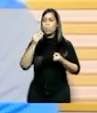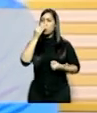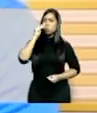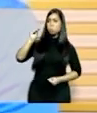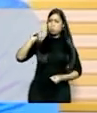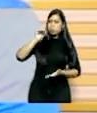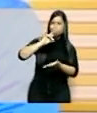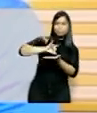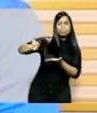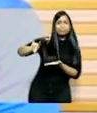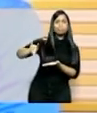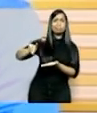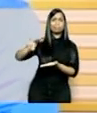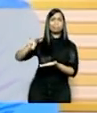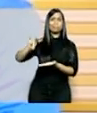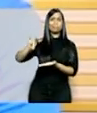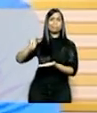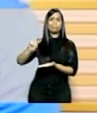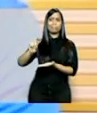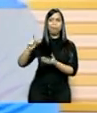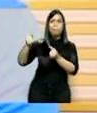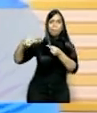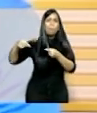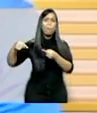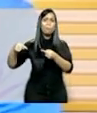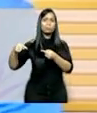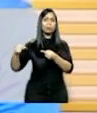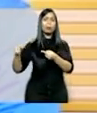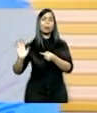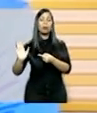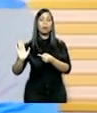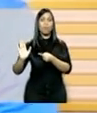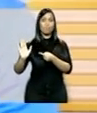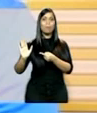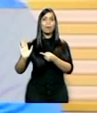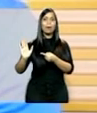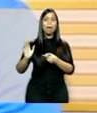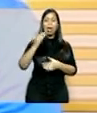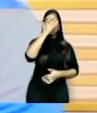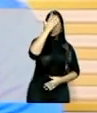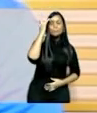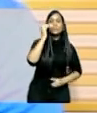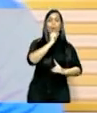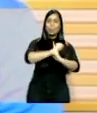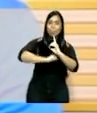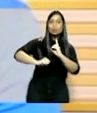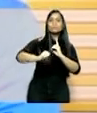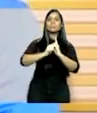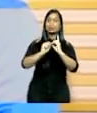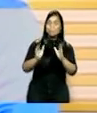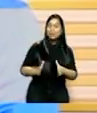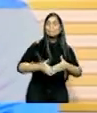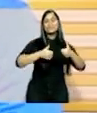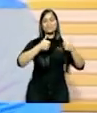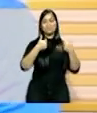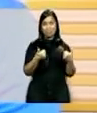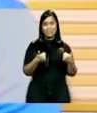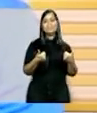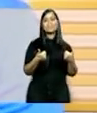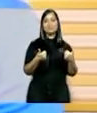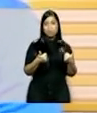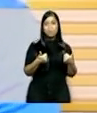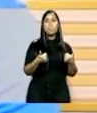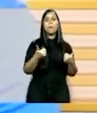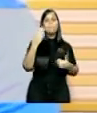excluir o outro, para ir, né, contra o outro. O ser humano constrói uma sociedade muito mais rica, muito